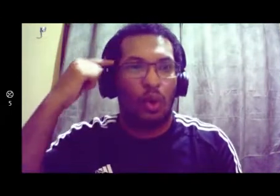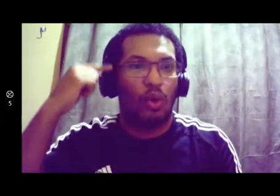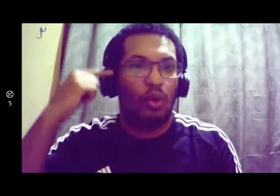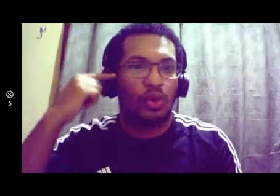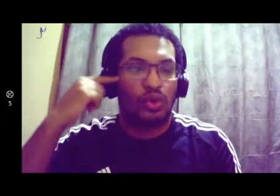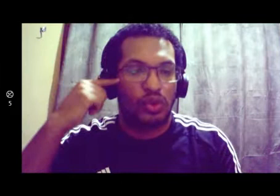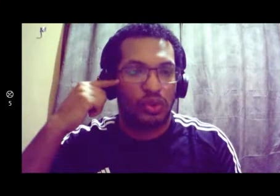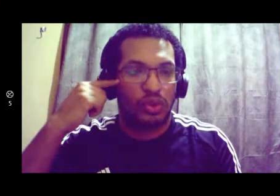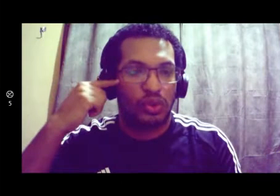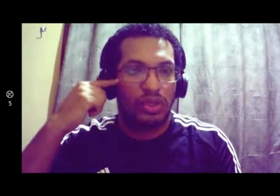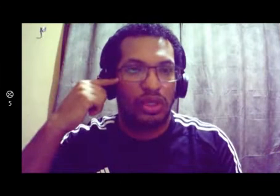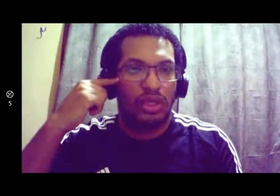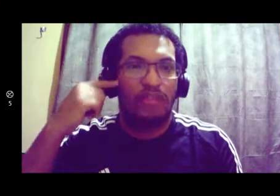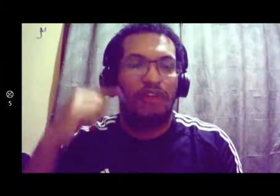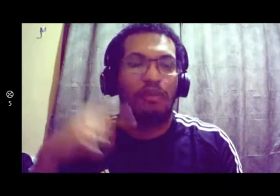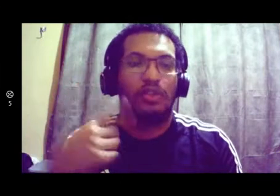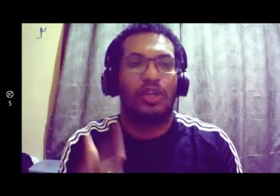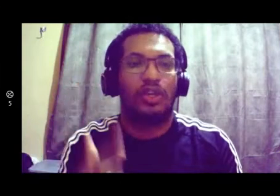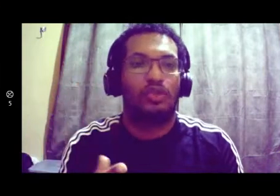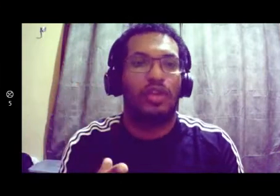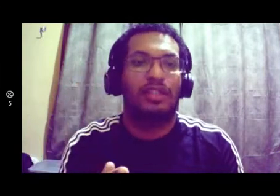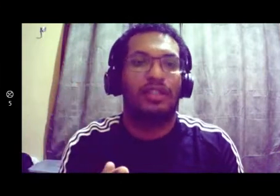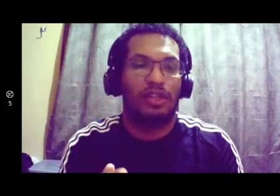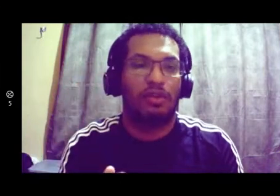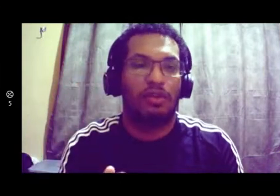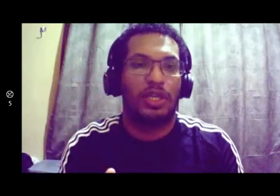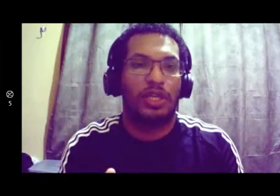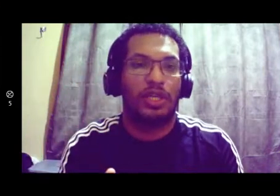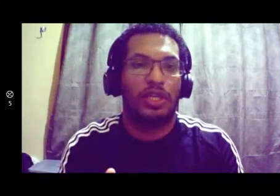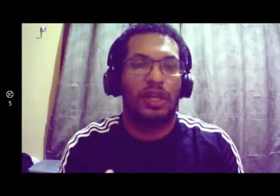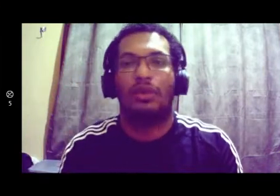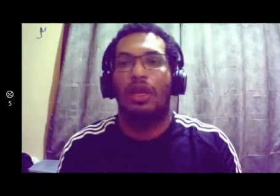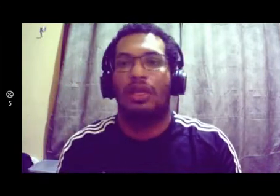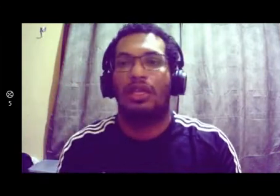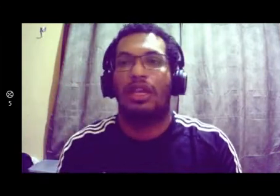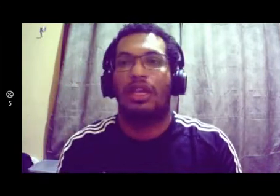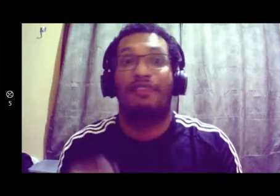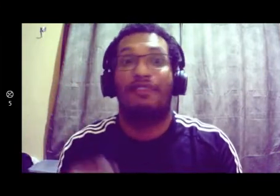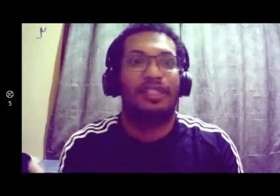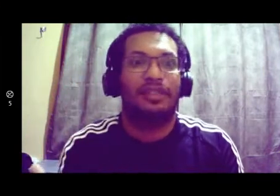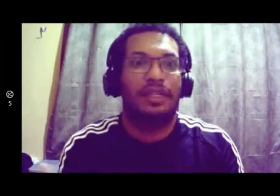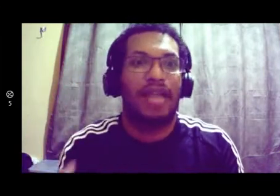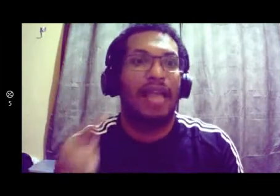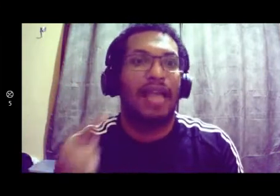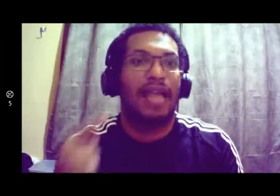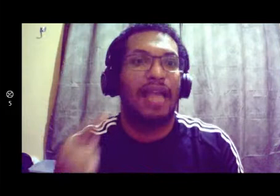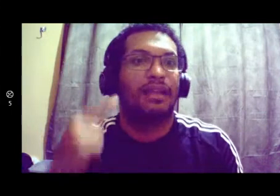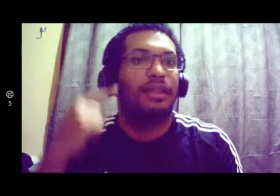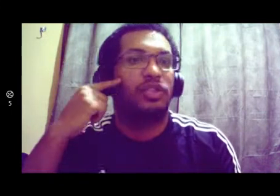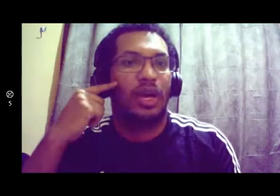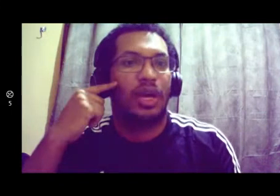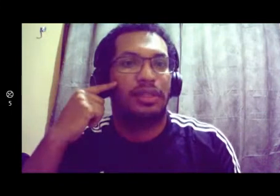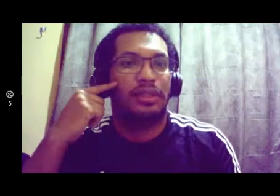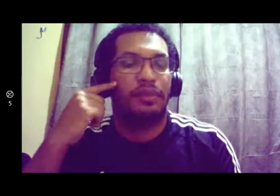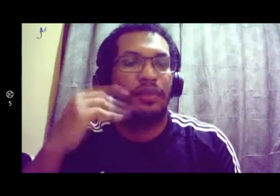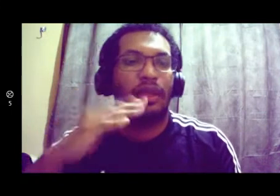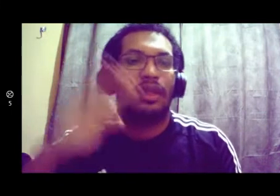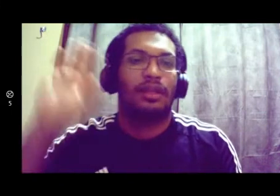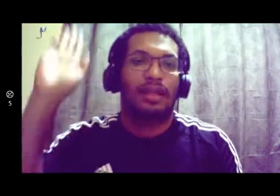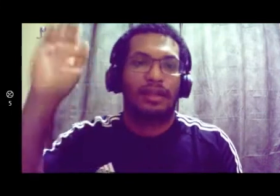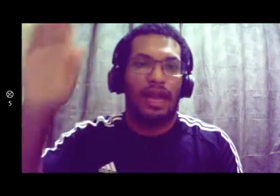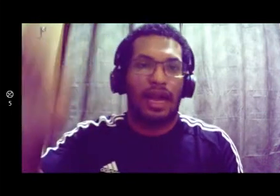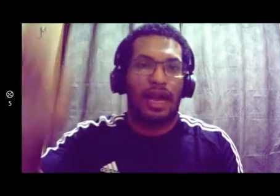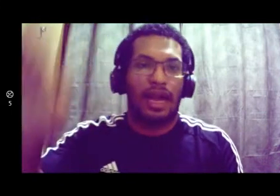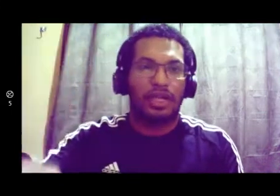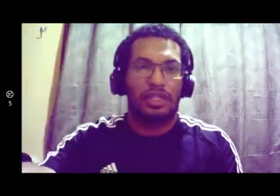com o rosto e vai mostrando os horários que ele vai tomar o medicamento, que ele vai ter visita, é 3 horas